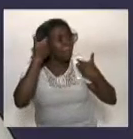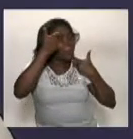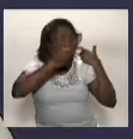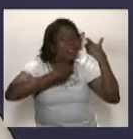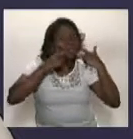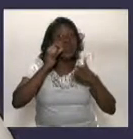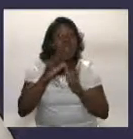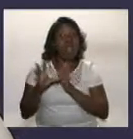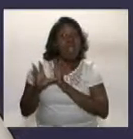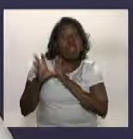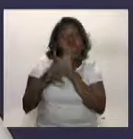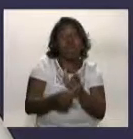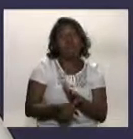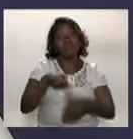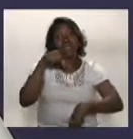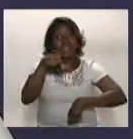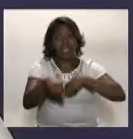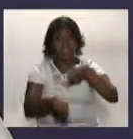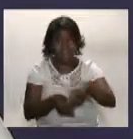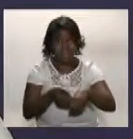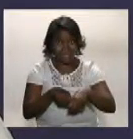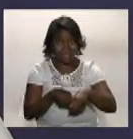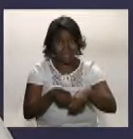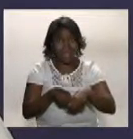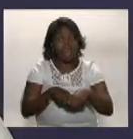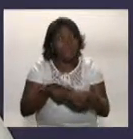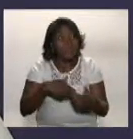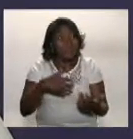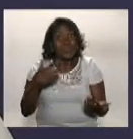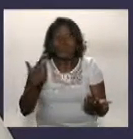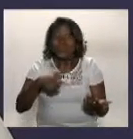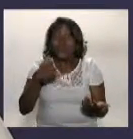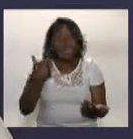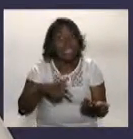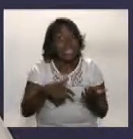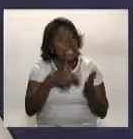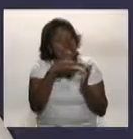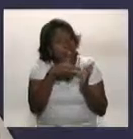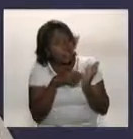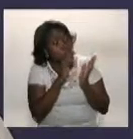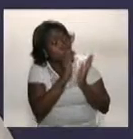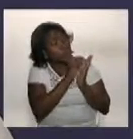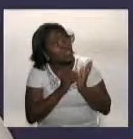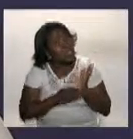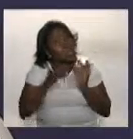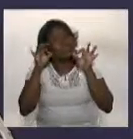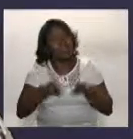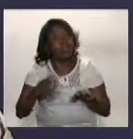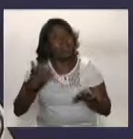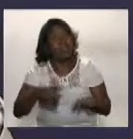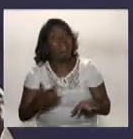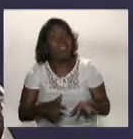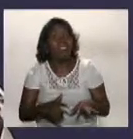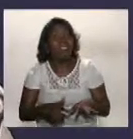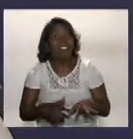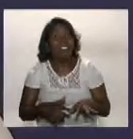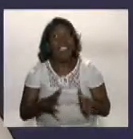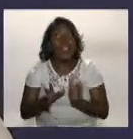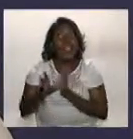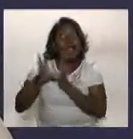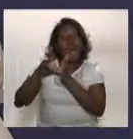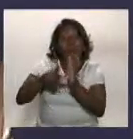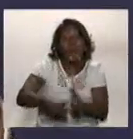dos Ciclistas do Estado do Rio de Janeiro. Quem acompanhava essa associação é um atleta olímpico, o Fernandão, do vôlei, que é